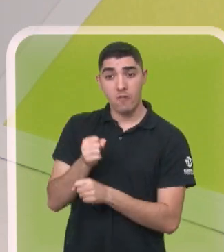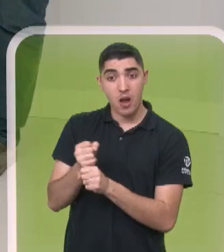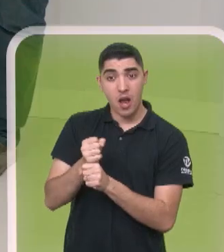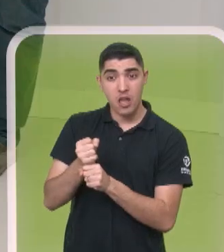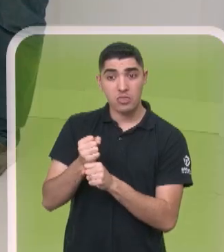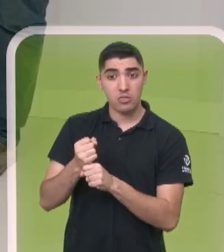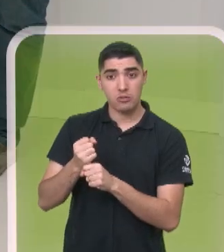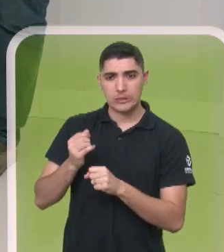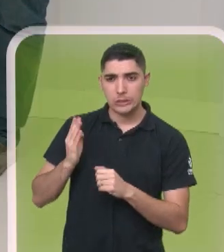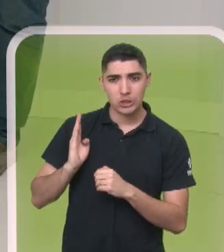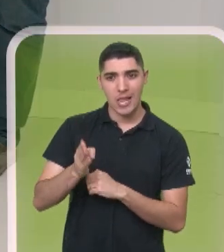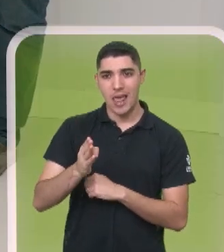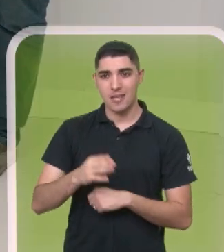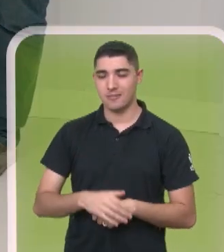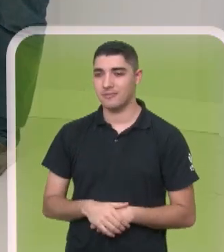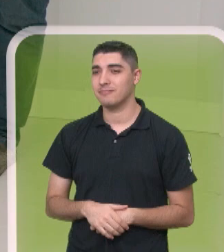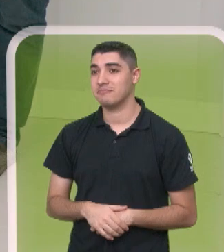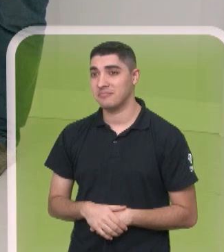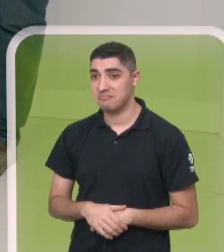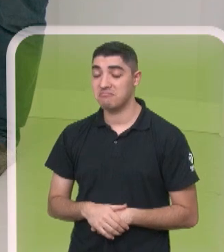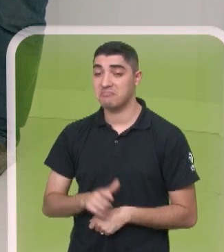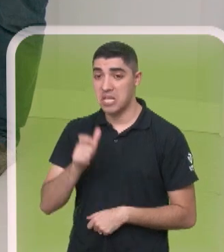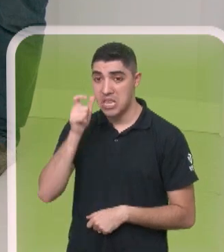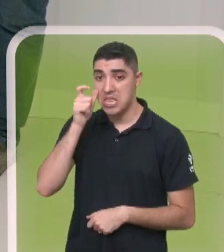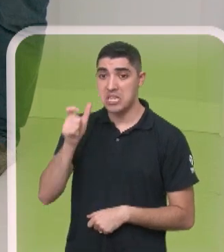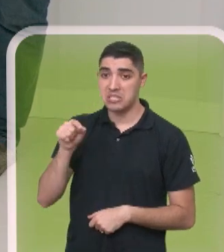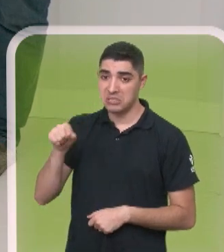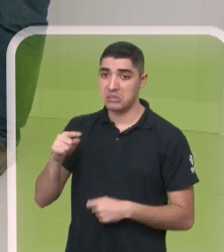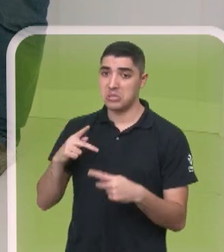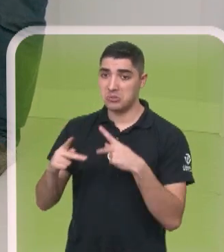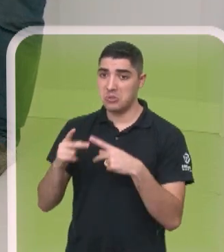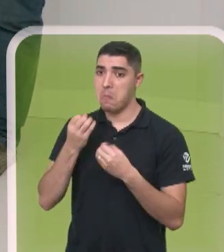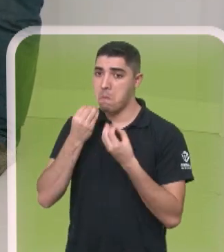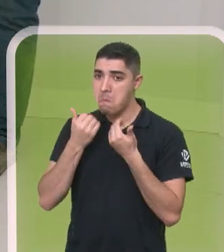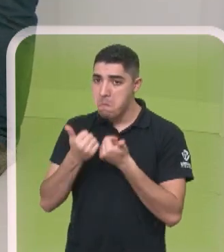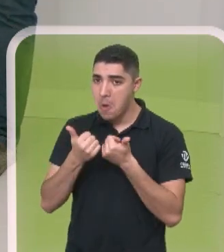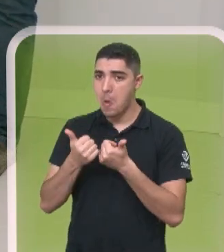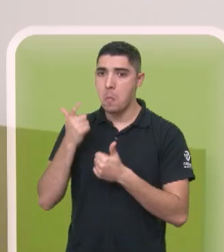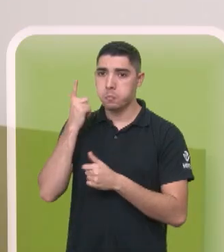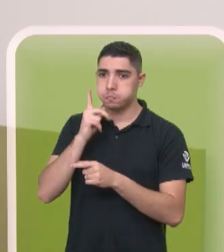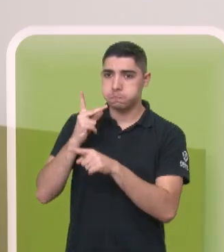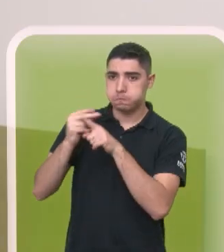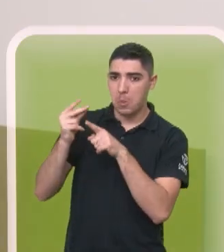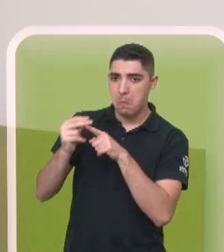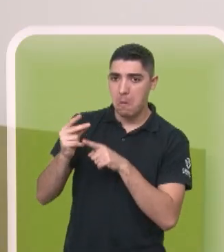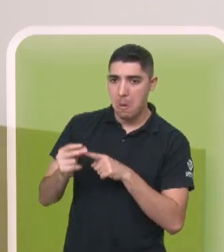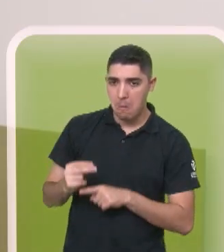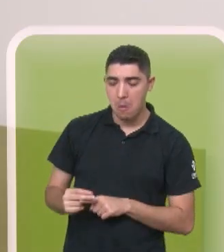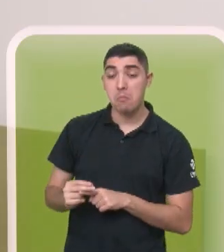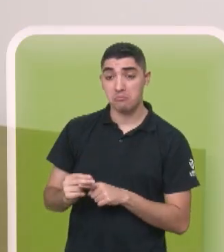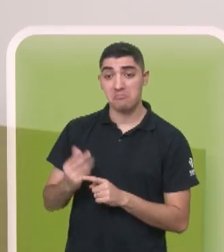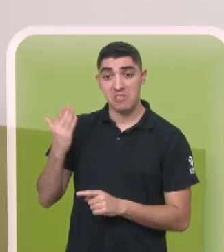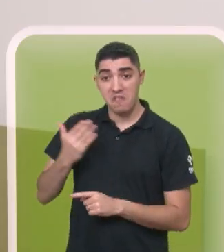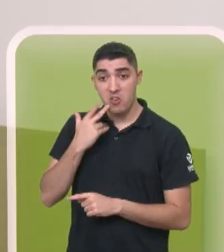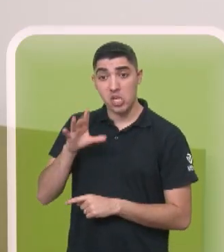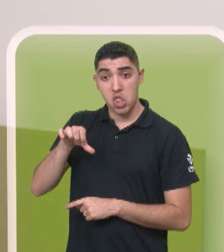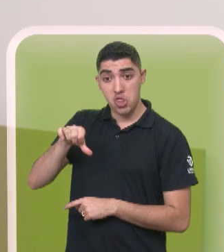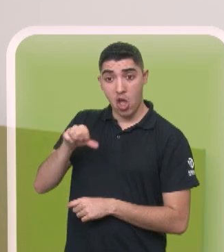Brunão. É muito interessante esse resultado do São José, né? Colhendo frutos aí, um resultado que, como você disse, é, né, o 9º